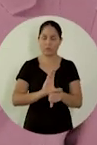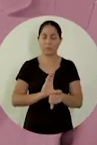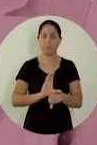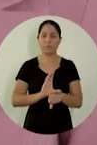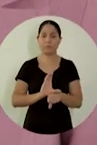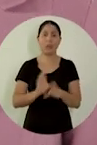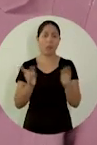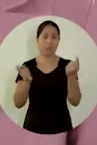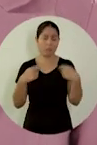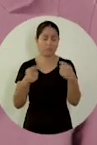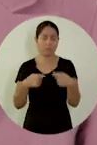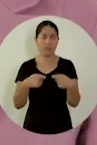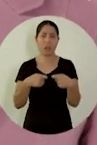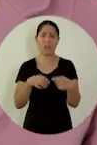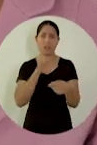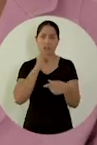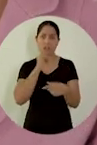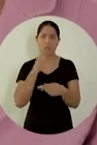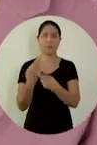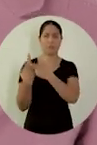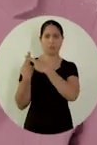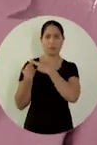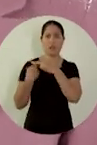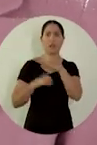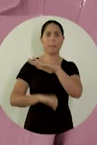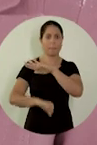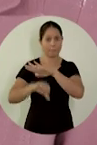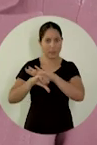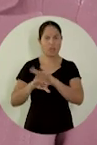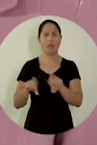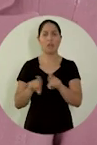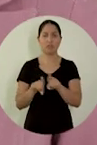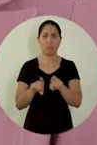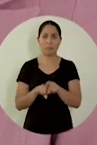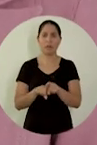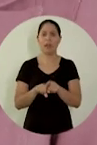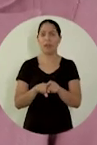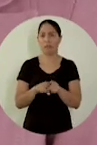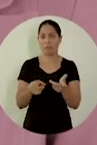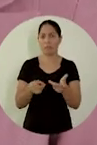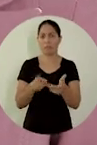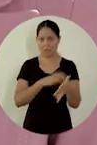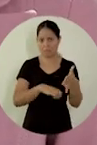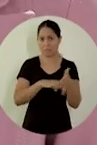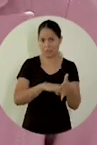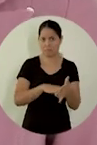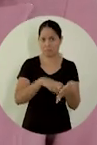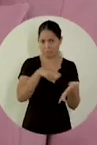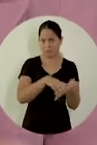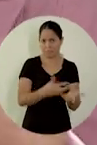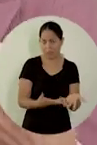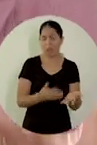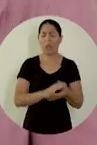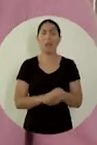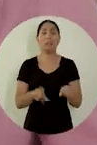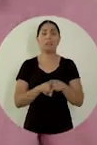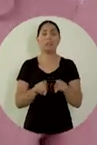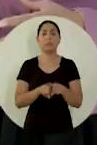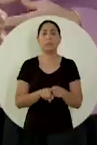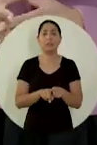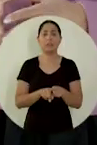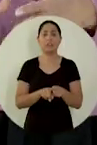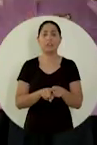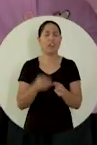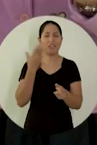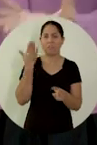por exemplo, prevê a possibilidade de responsabilização penal, inclusive das pessoas jurídicas, o que na época